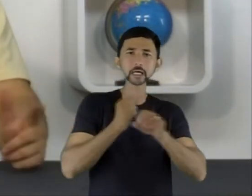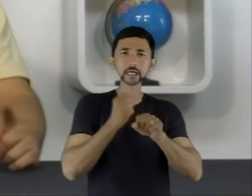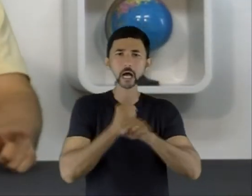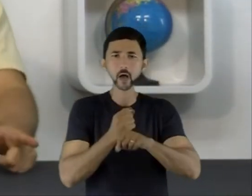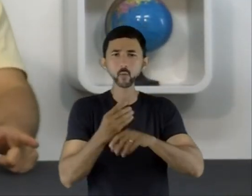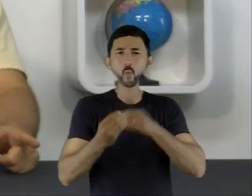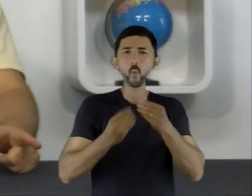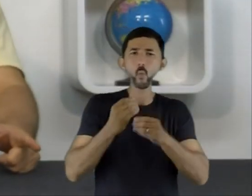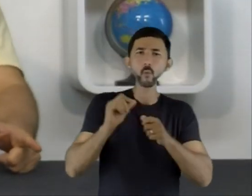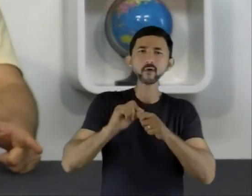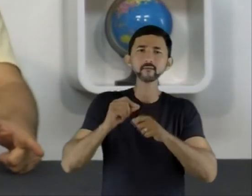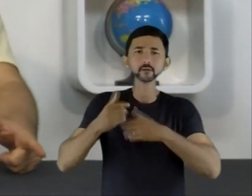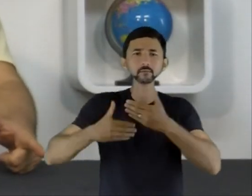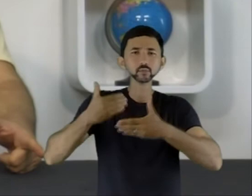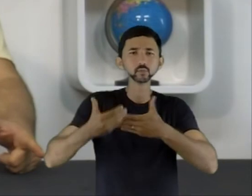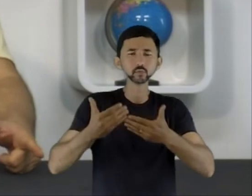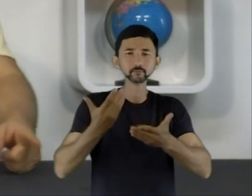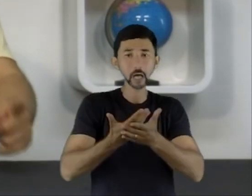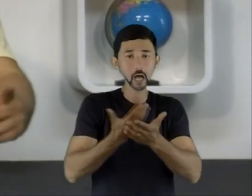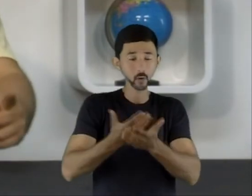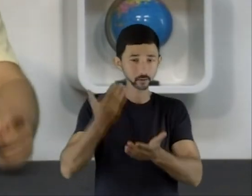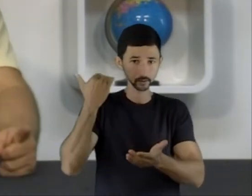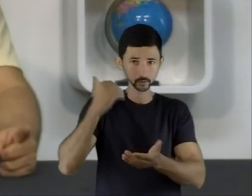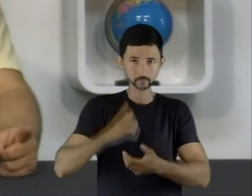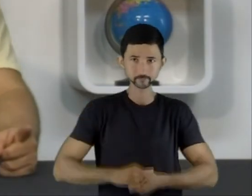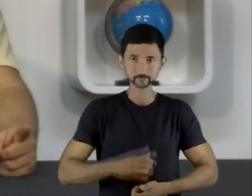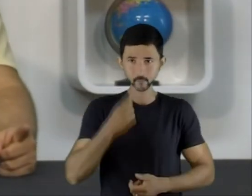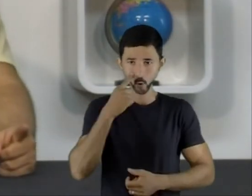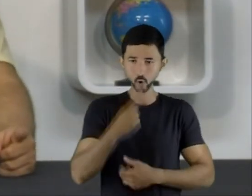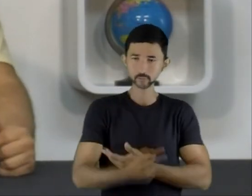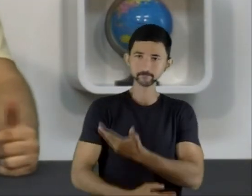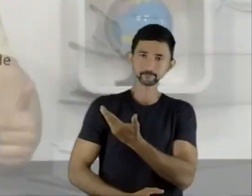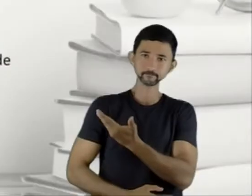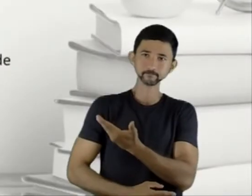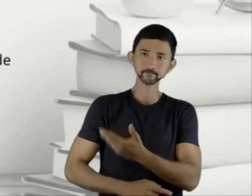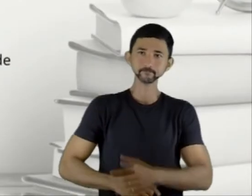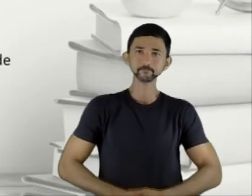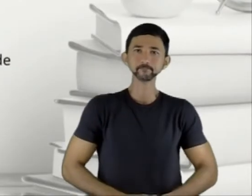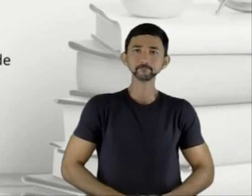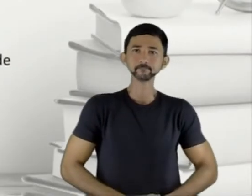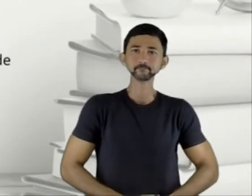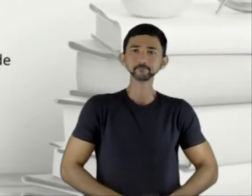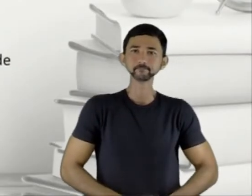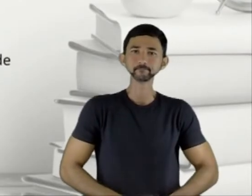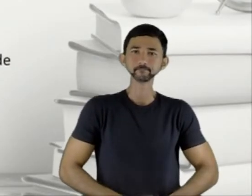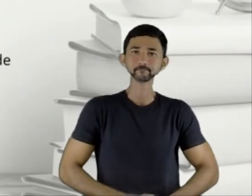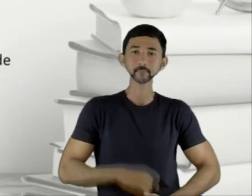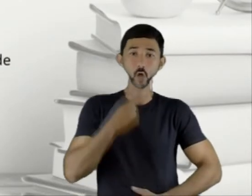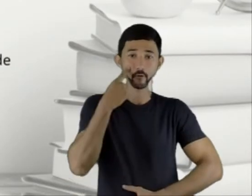interpretar a média numa aula anterior. Acompanha comigo novamente. Vamos verificar agora.